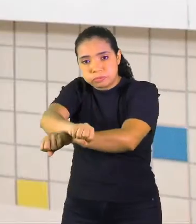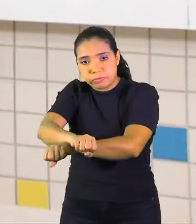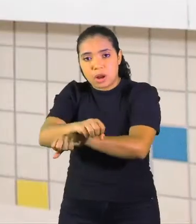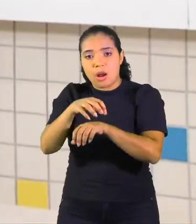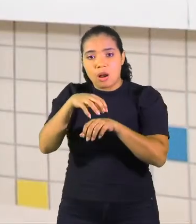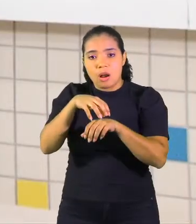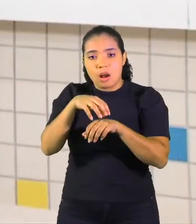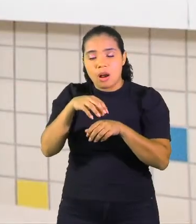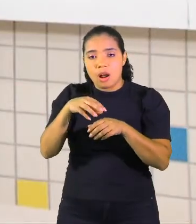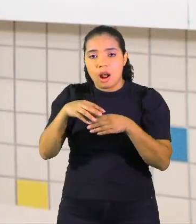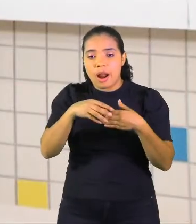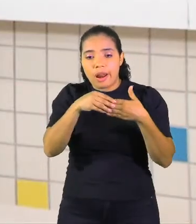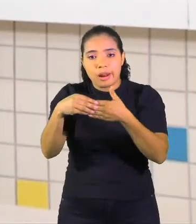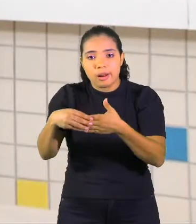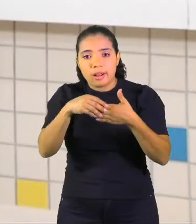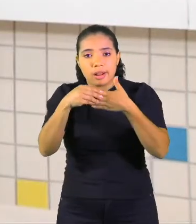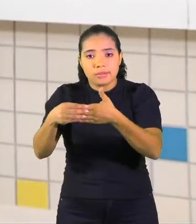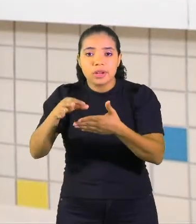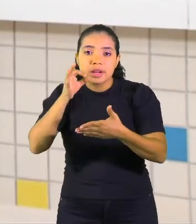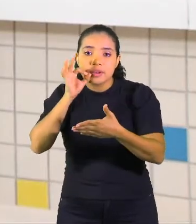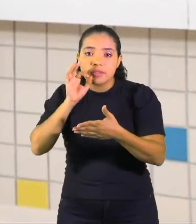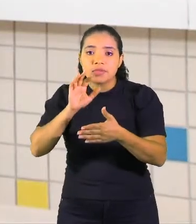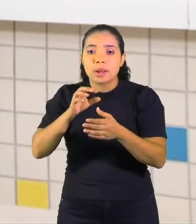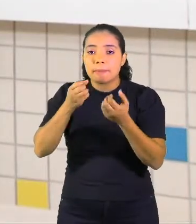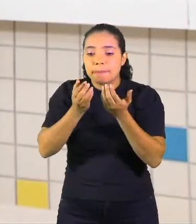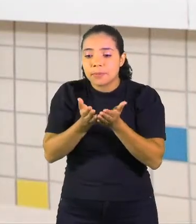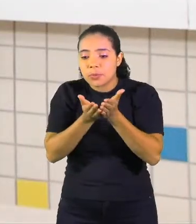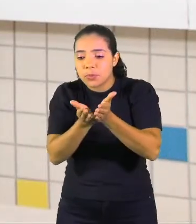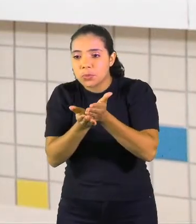esse café para chegar na Europa.